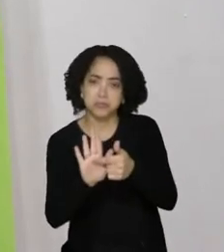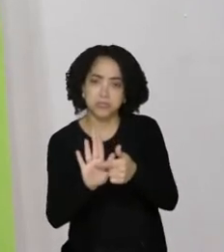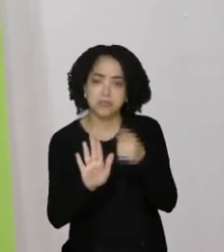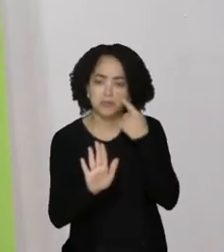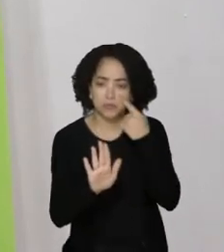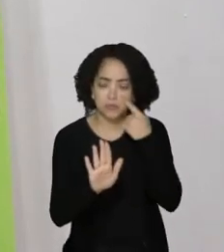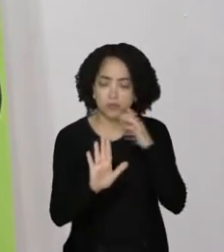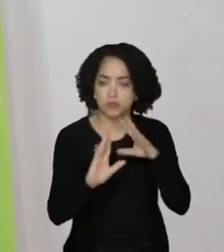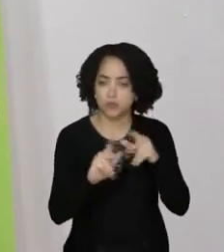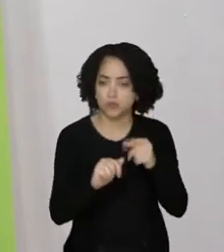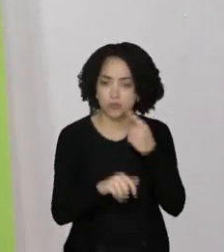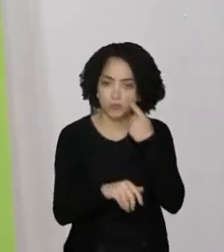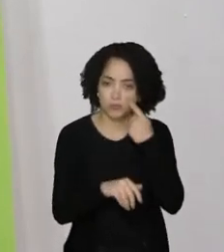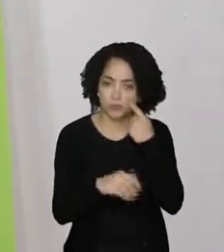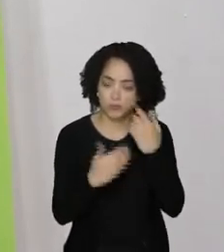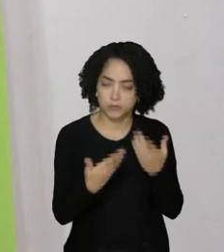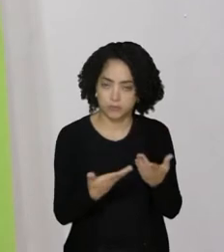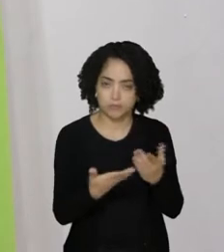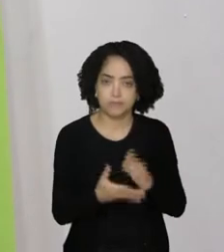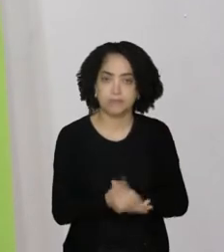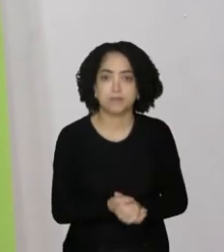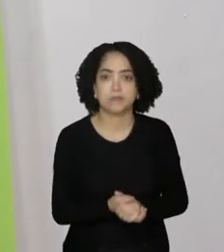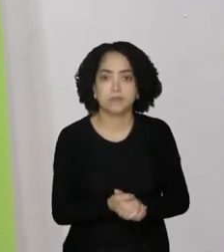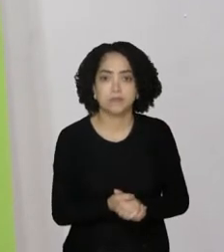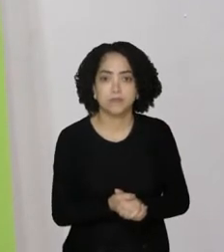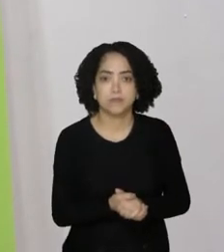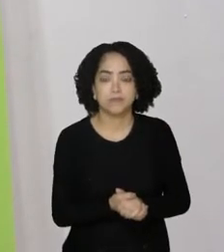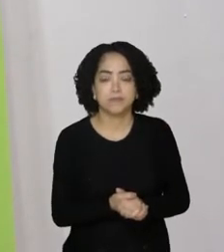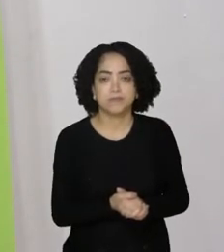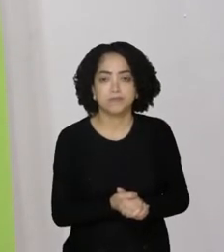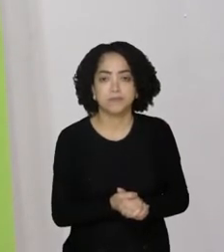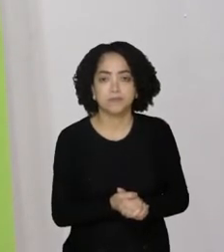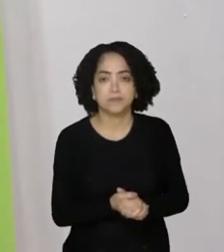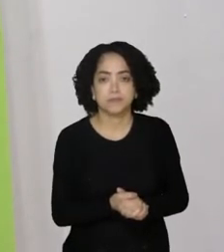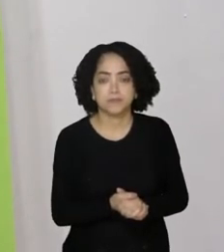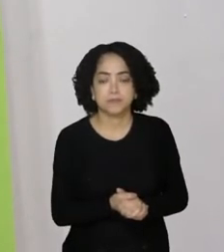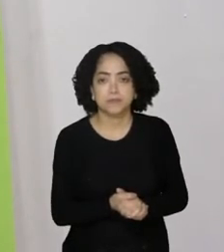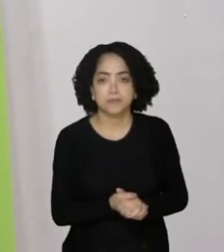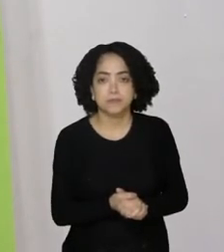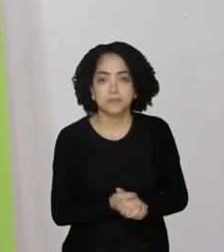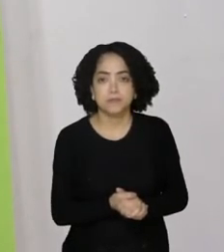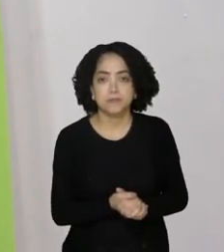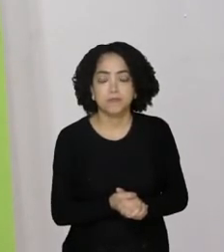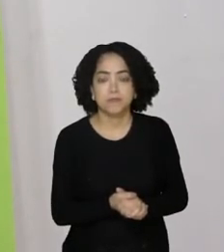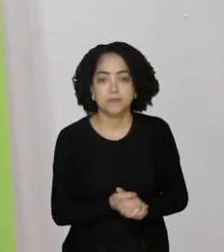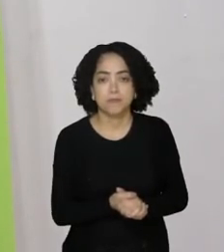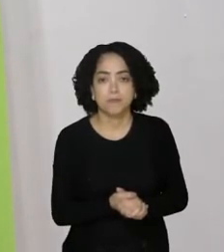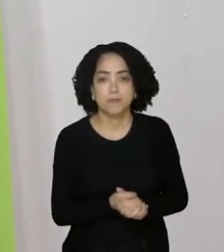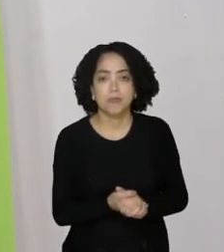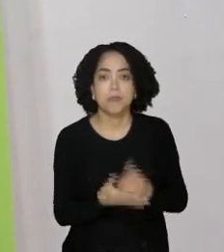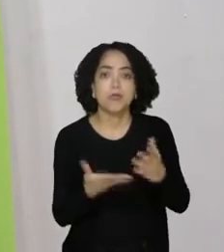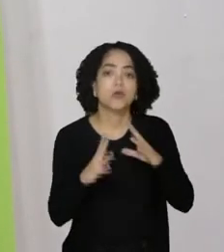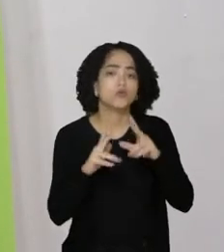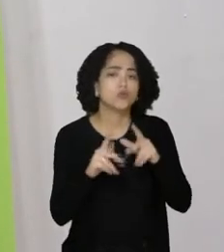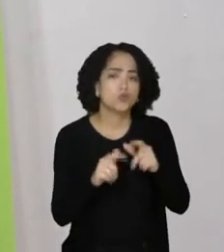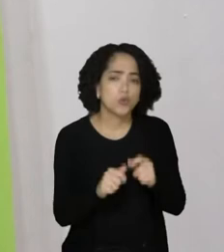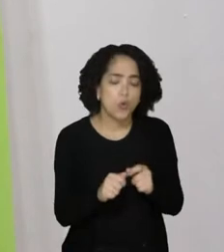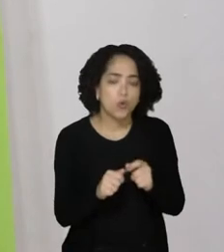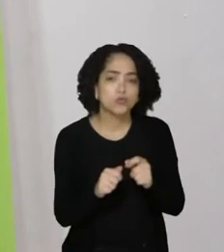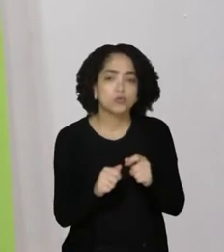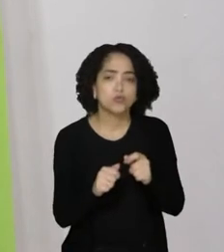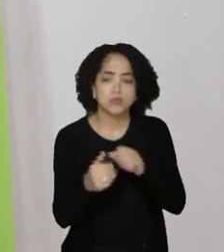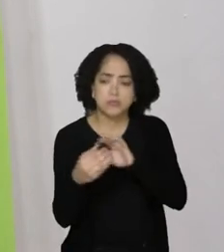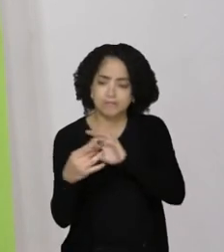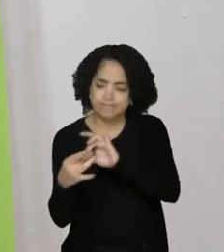aí né não sei como podia dar certo né não tinha como dar certo todos os que se